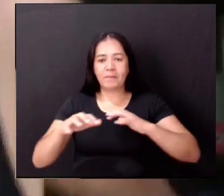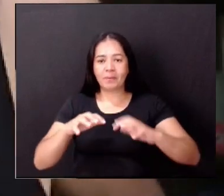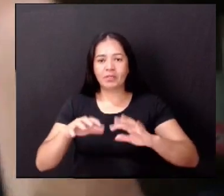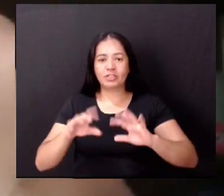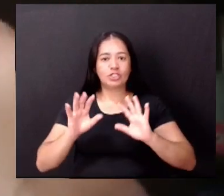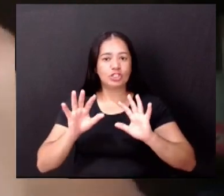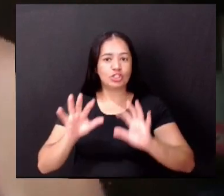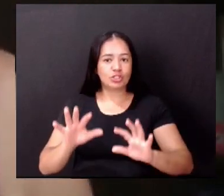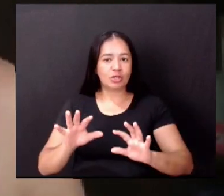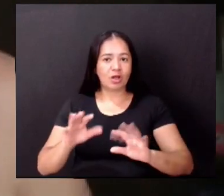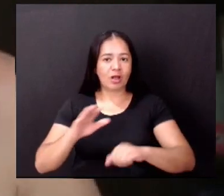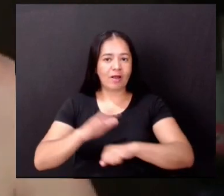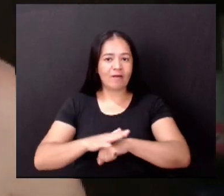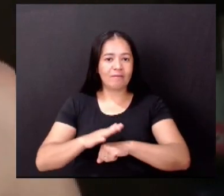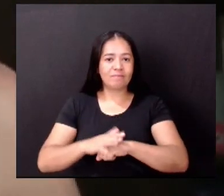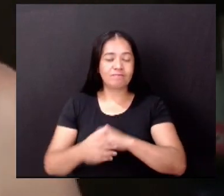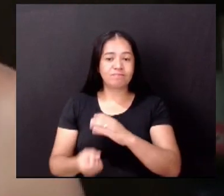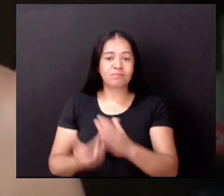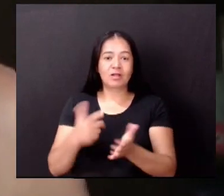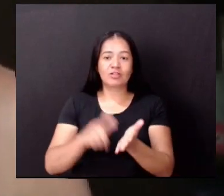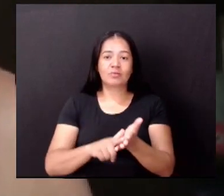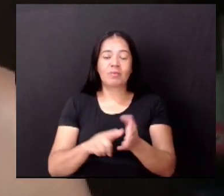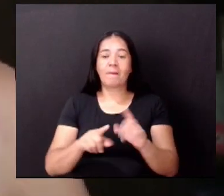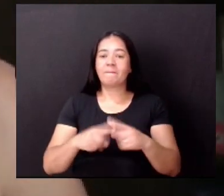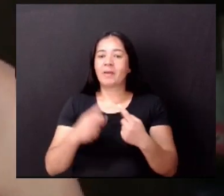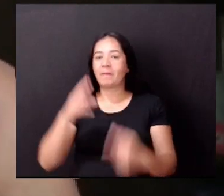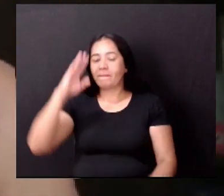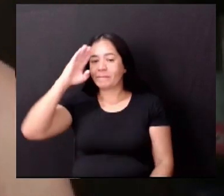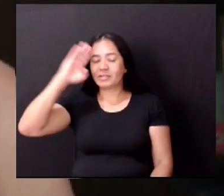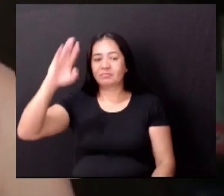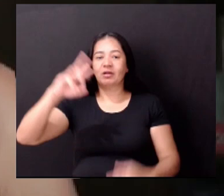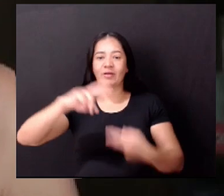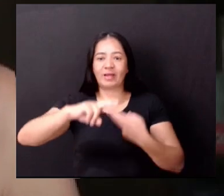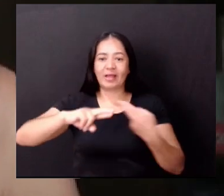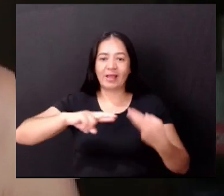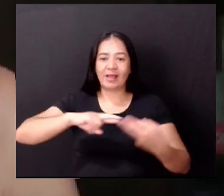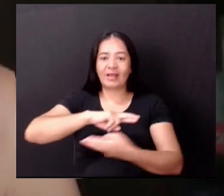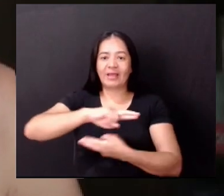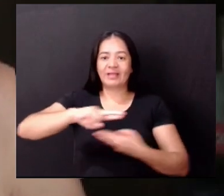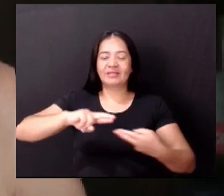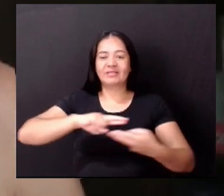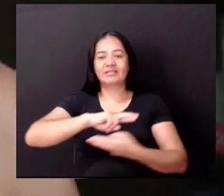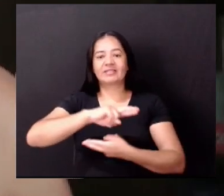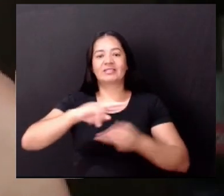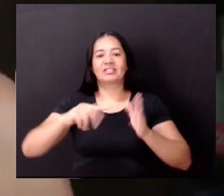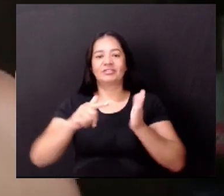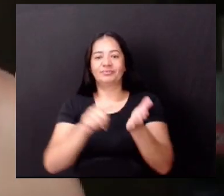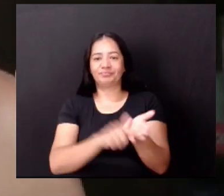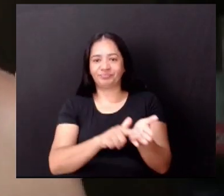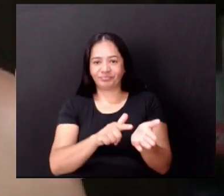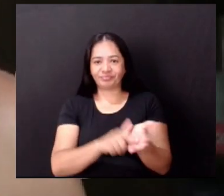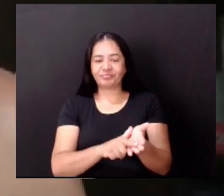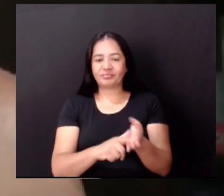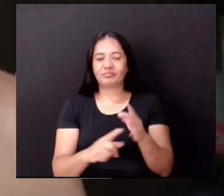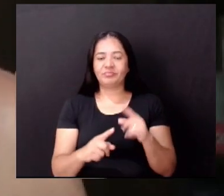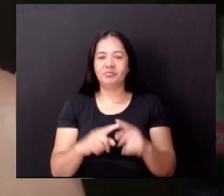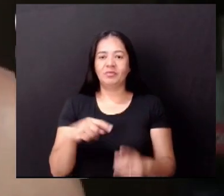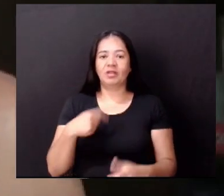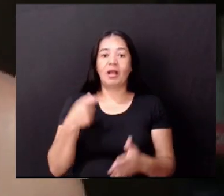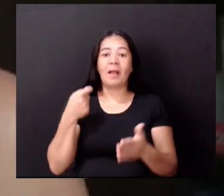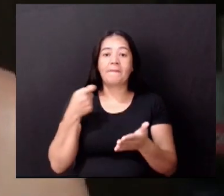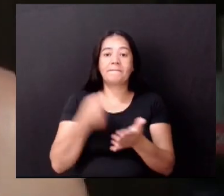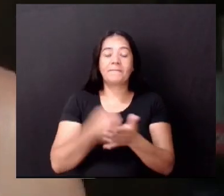nos move não é exatamente a fabricação do papel, é a reciclagem do papel. Porque o que nós estamos